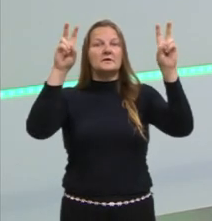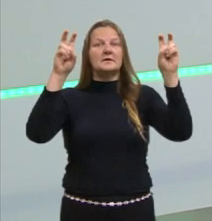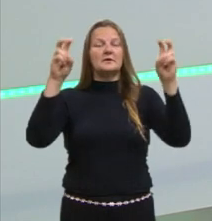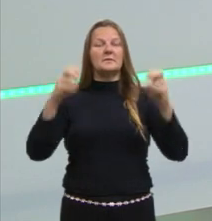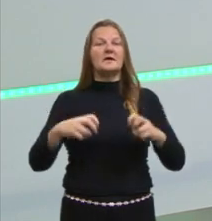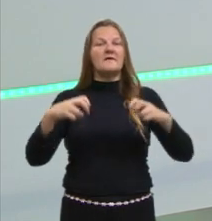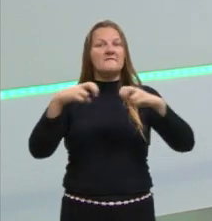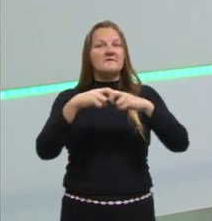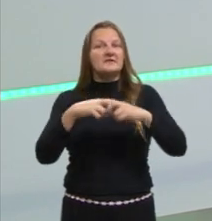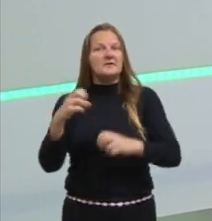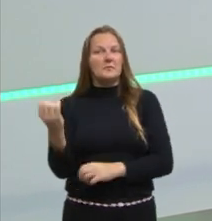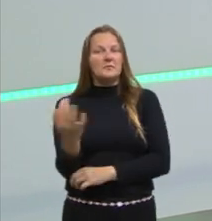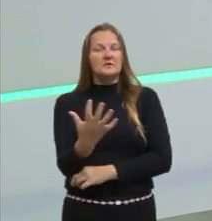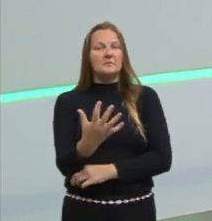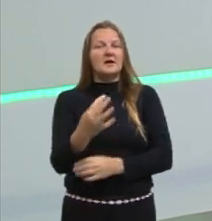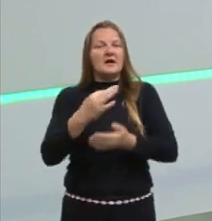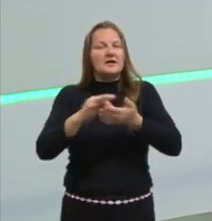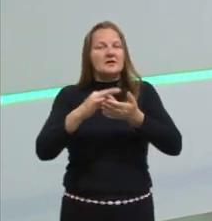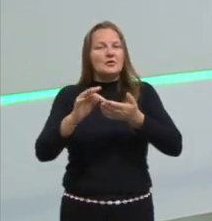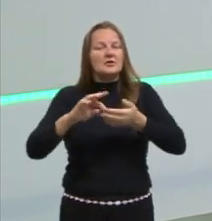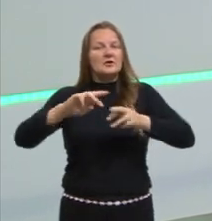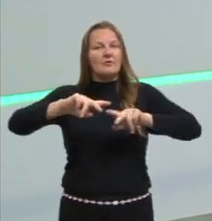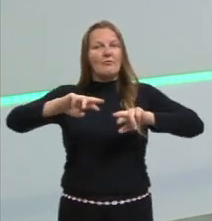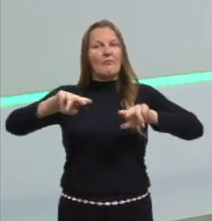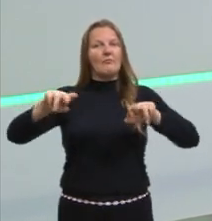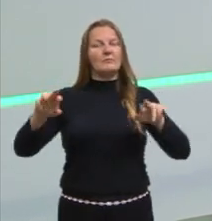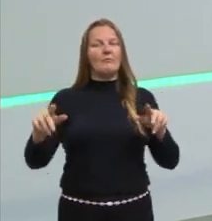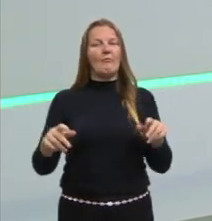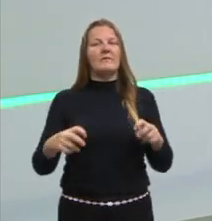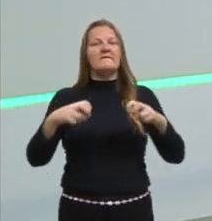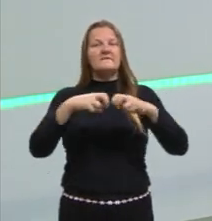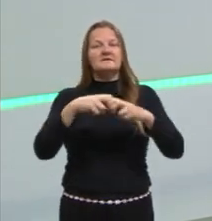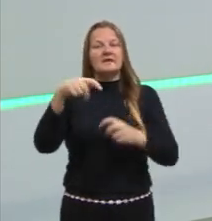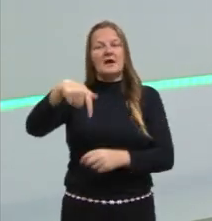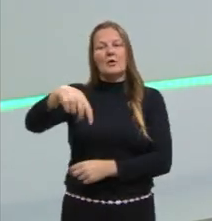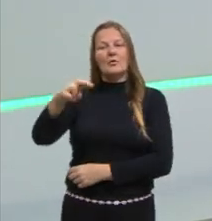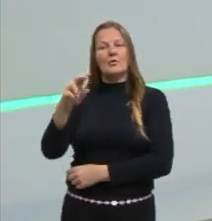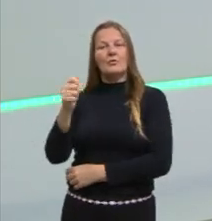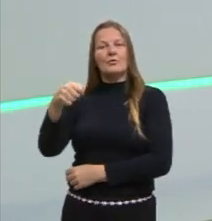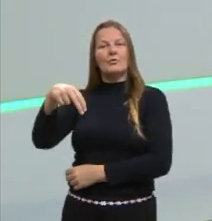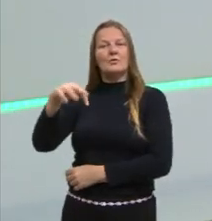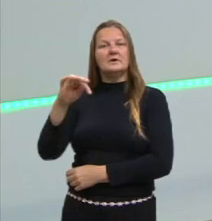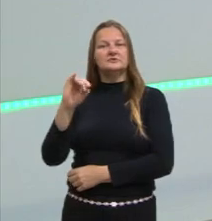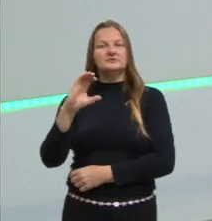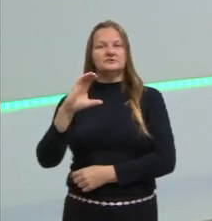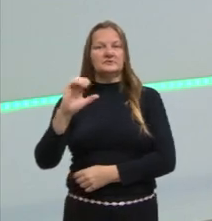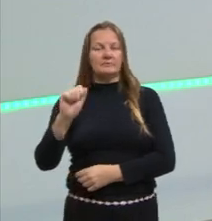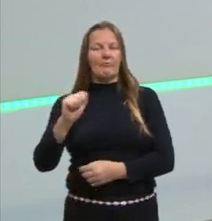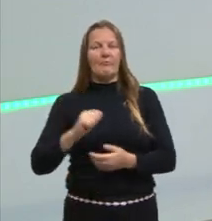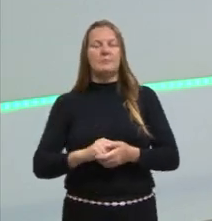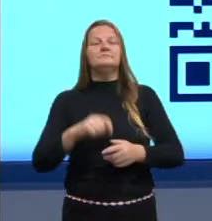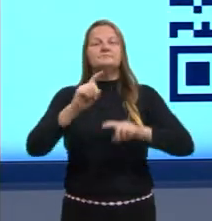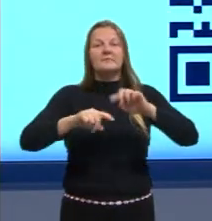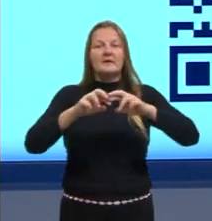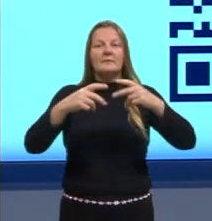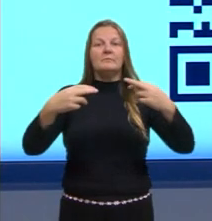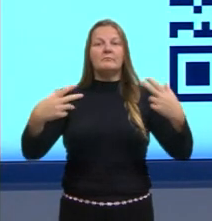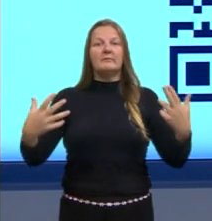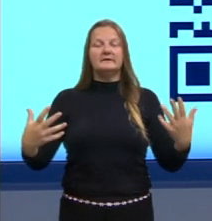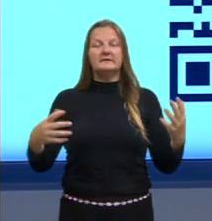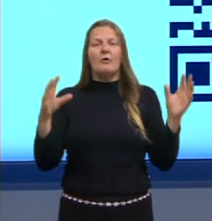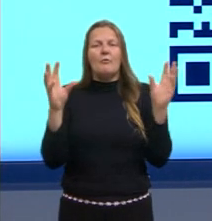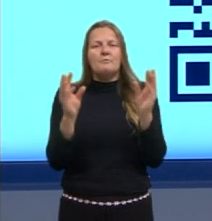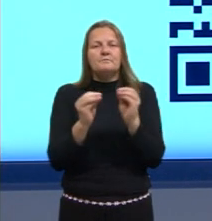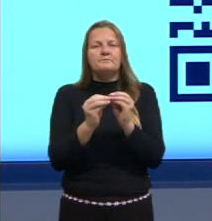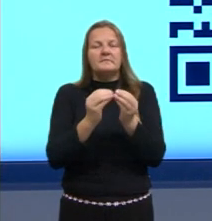teoria da relatividade e física quântica Além disso tá Pessoal esse material Hoje a gente vai ver uma breve